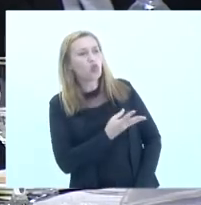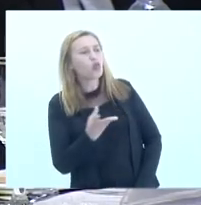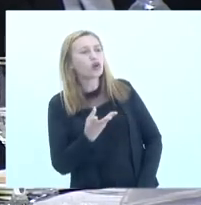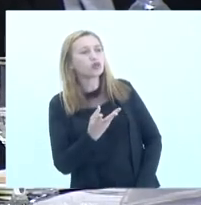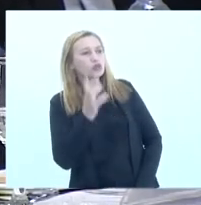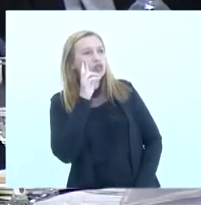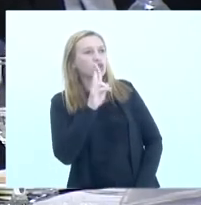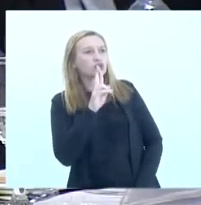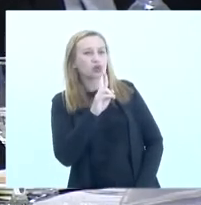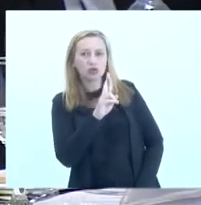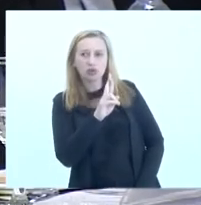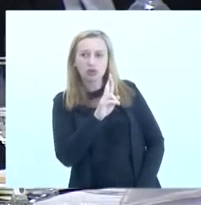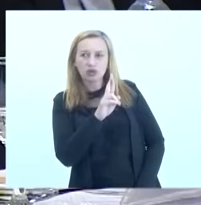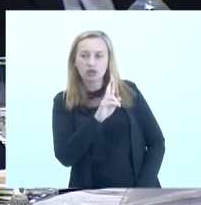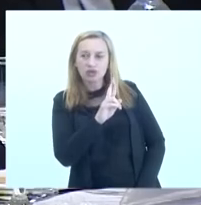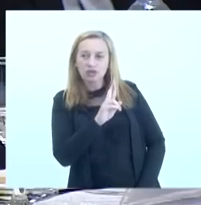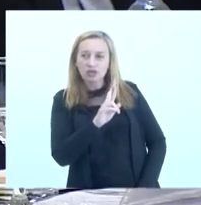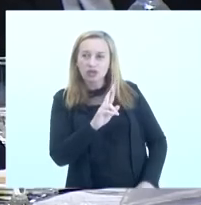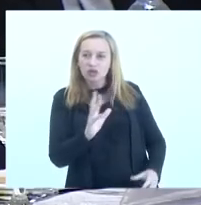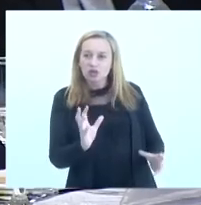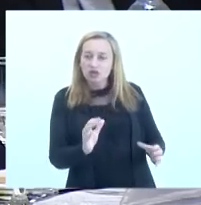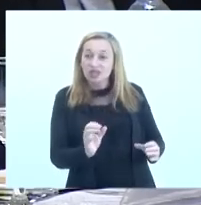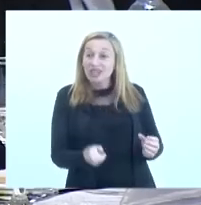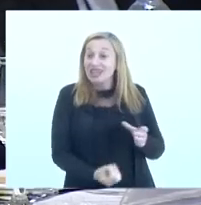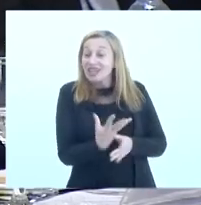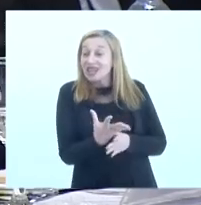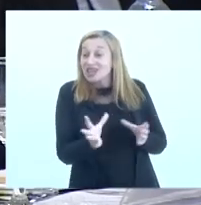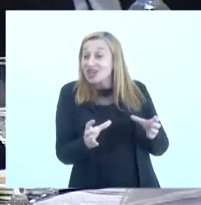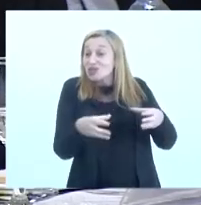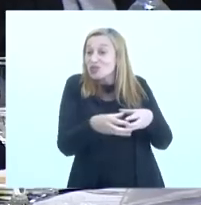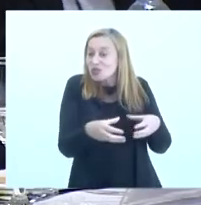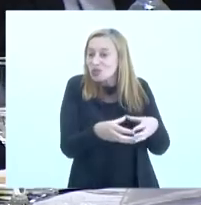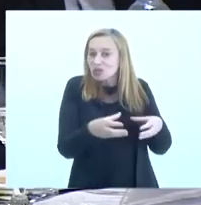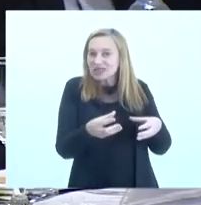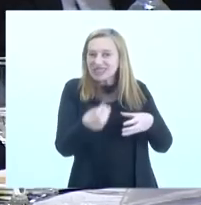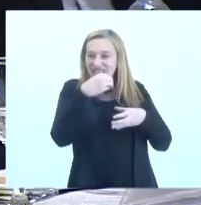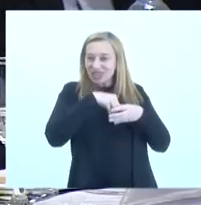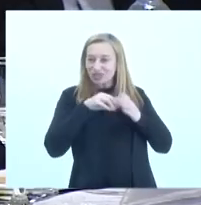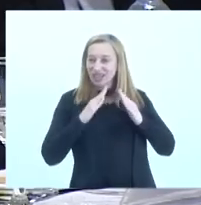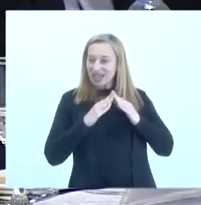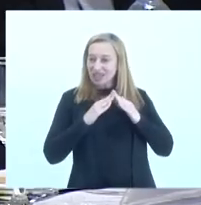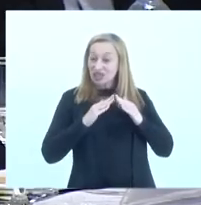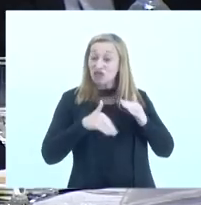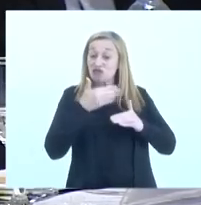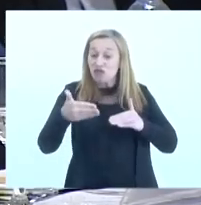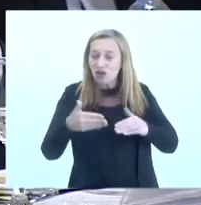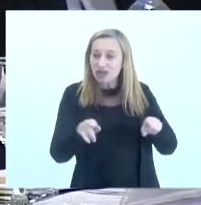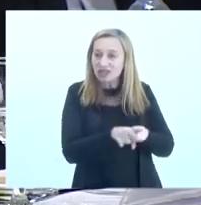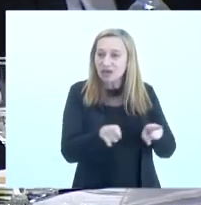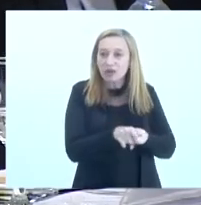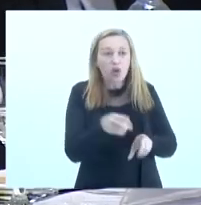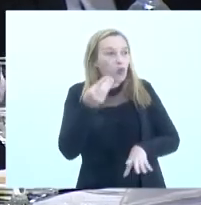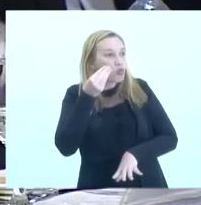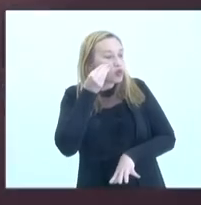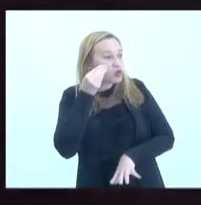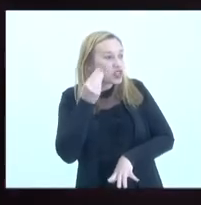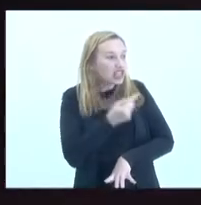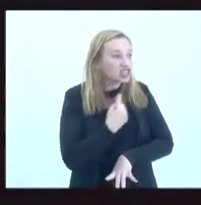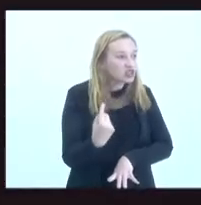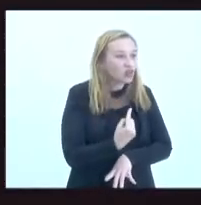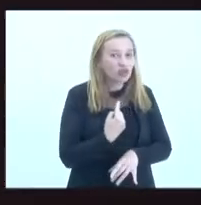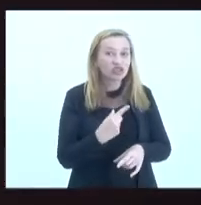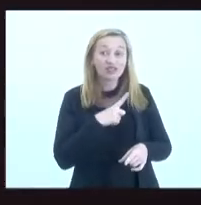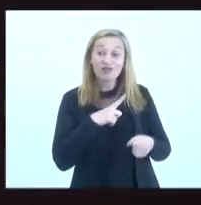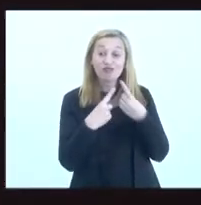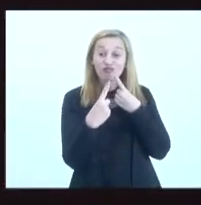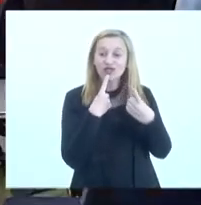constrói tudo coletivamente, não só dentro da casa, mas fora. Quando o senhor traz a oportunidade da gente trazer o